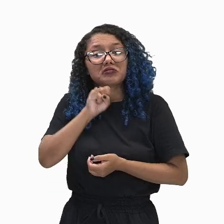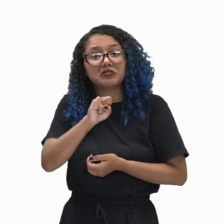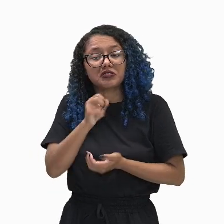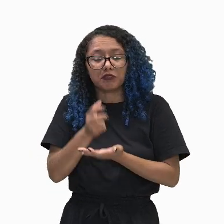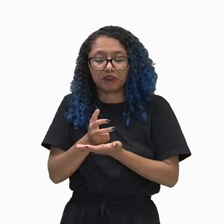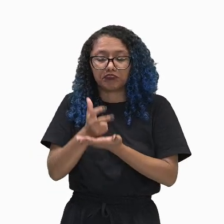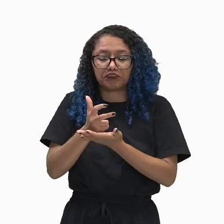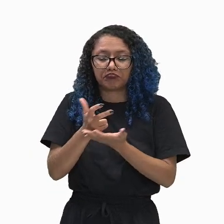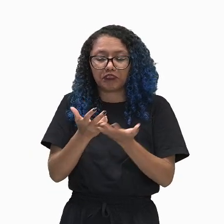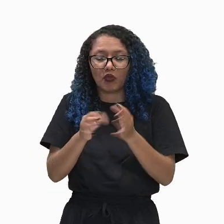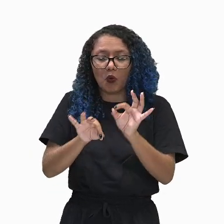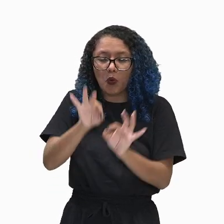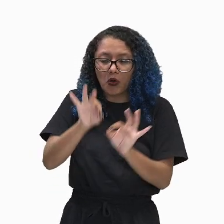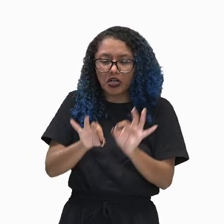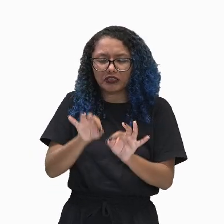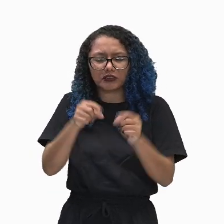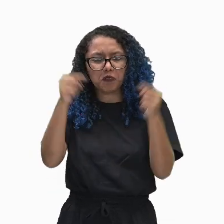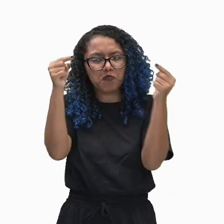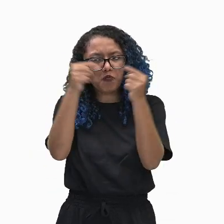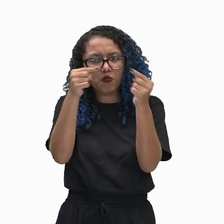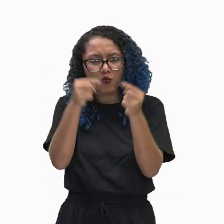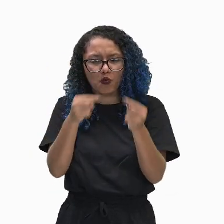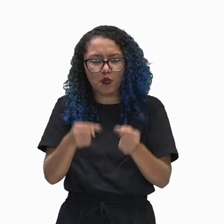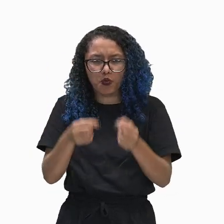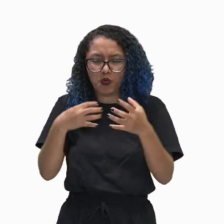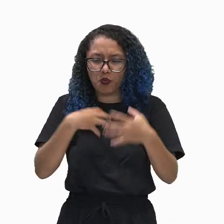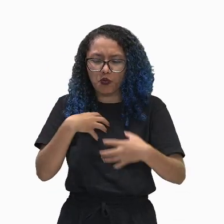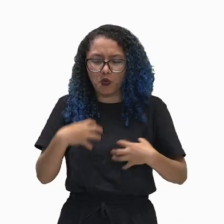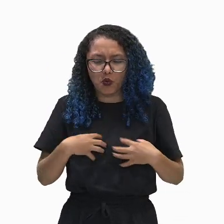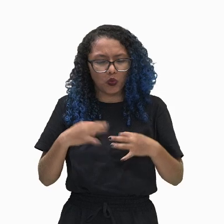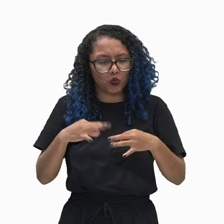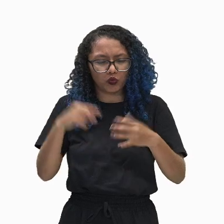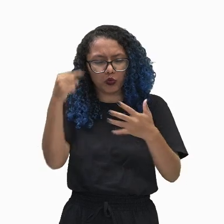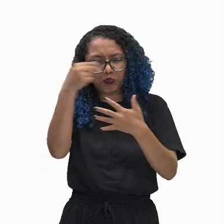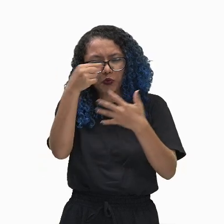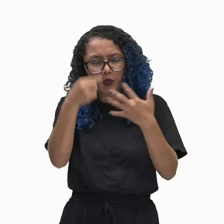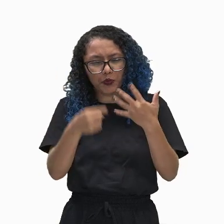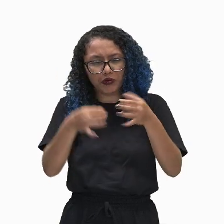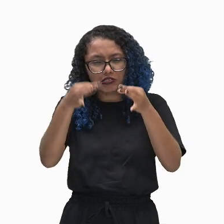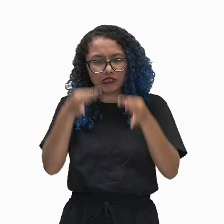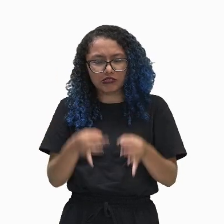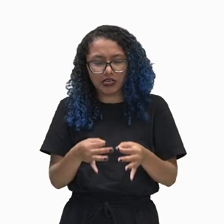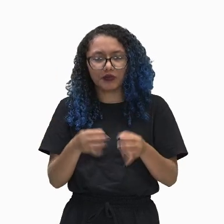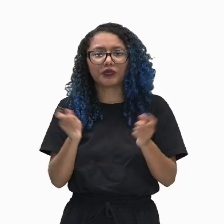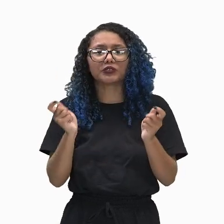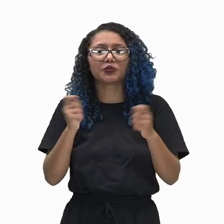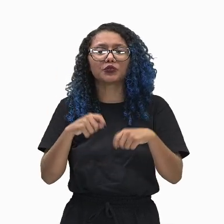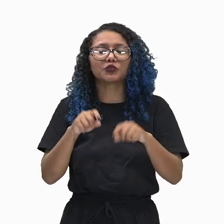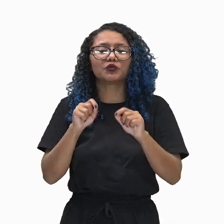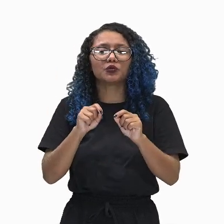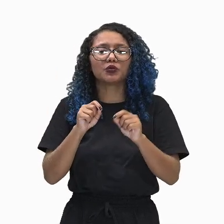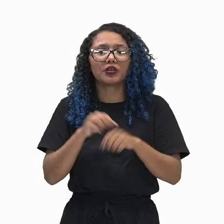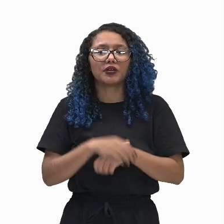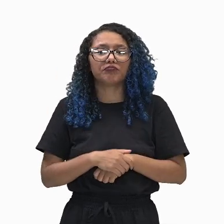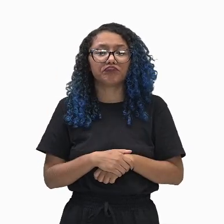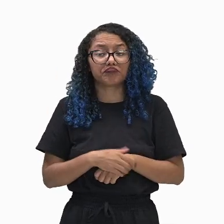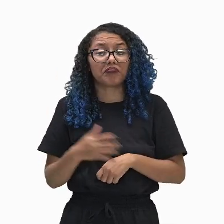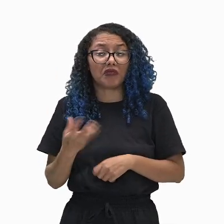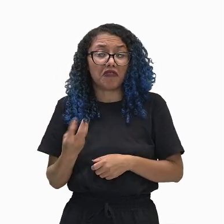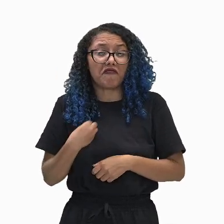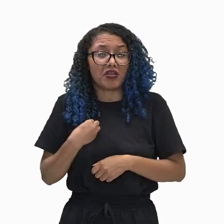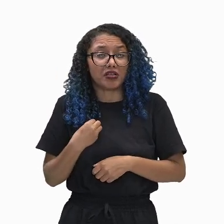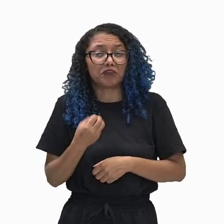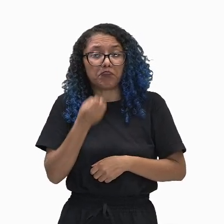todo estruturado, né? Todos os requisitos, tudo que faz com que ele aparente ter uma vida